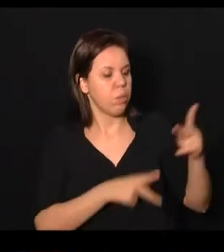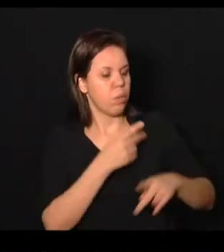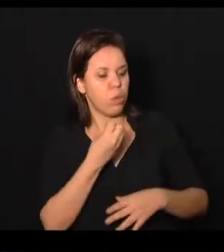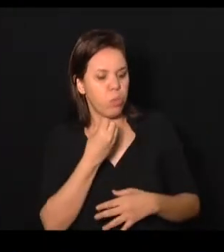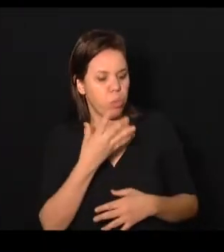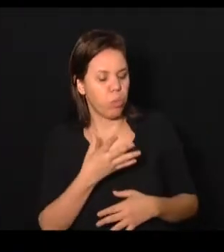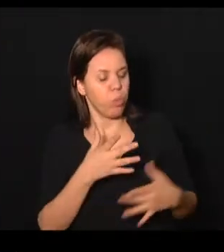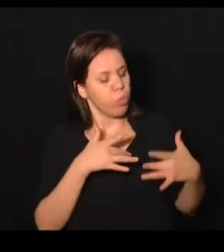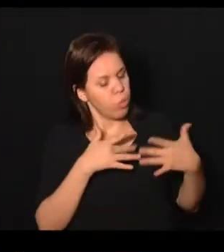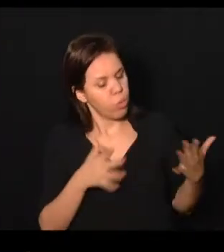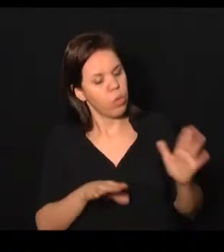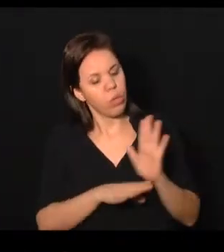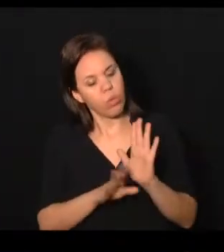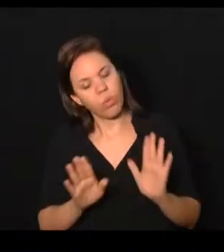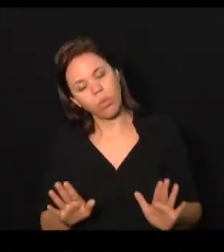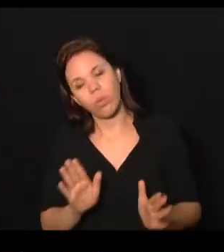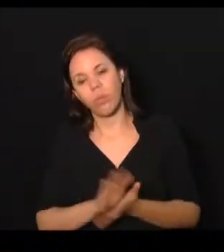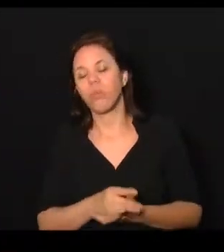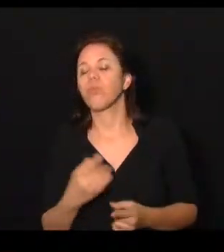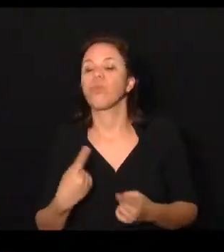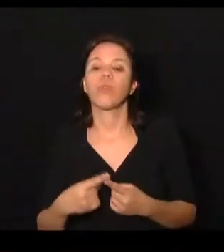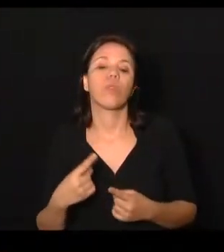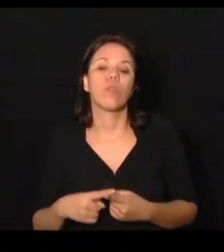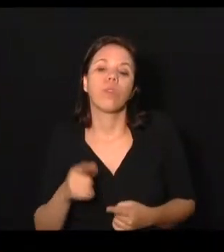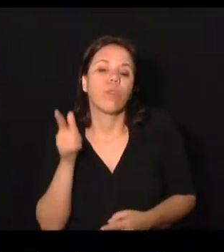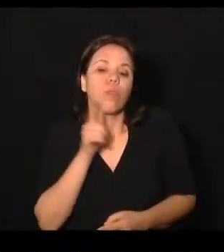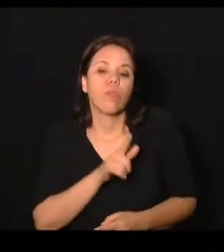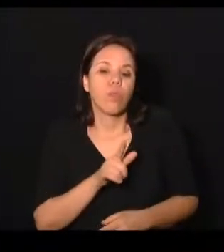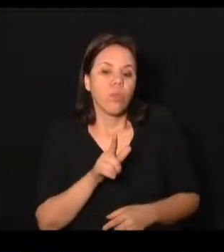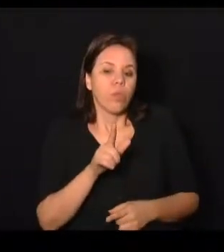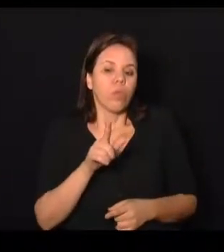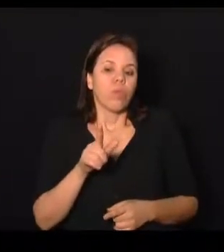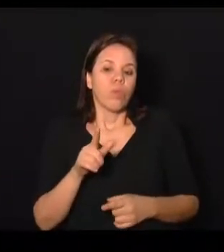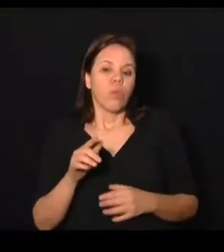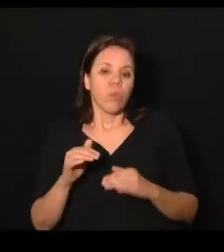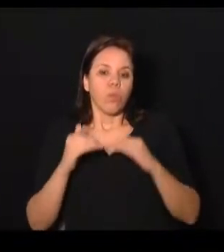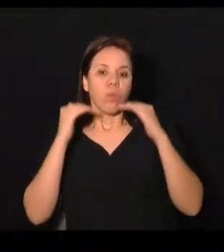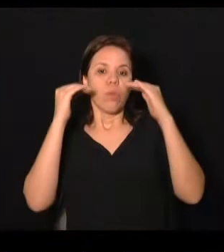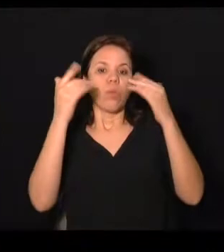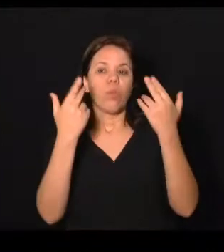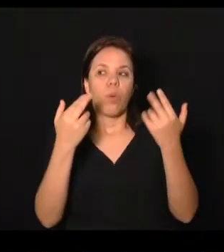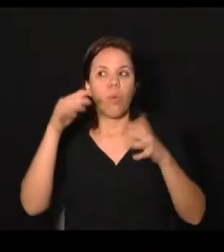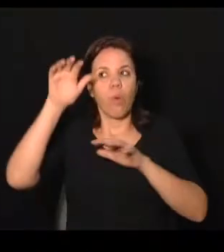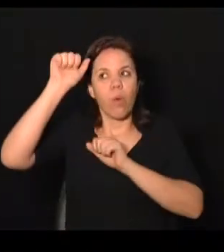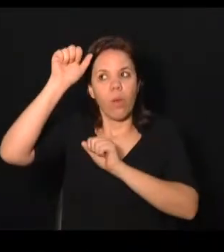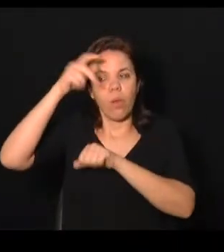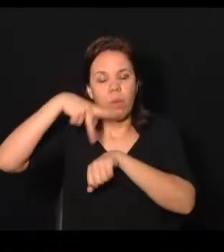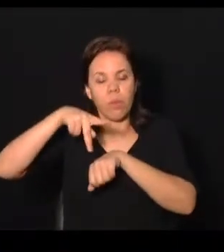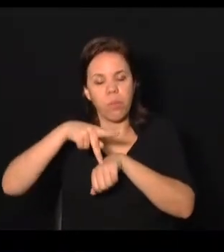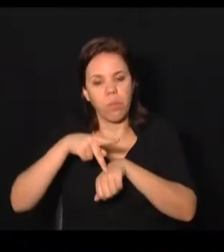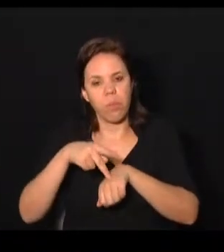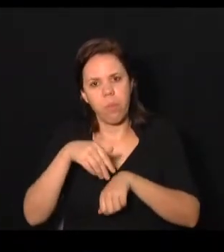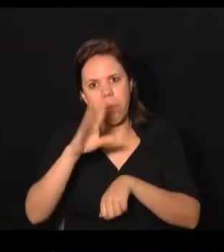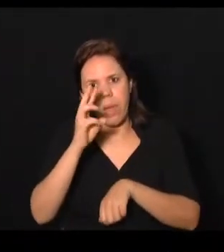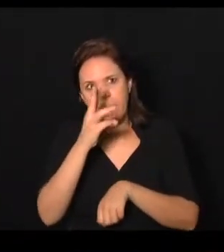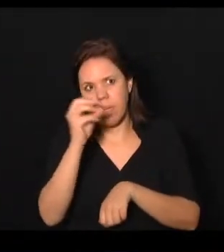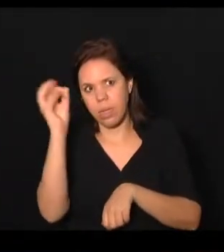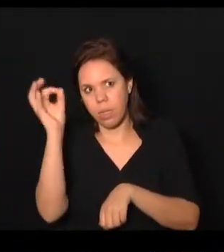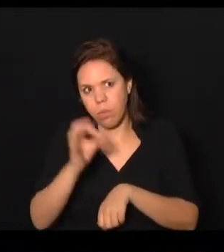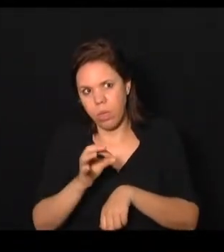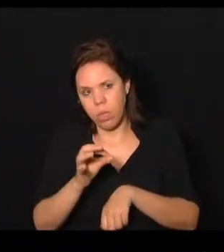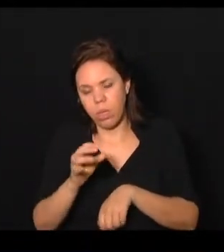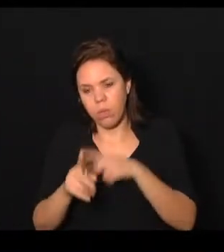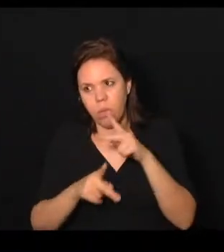um povo solidário. Então, por que a gente não consegue atingir o patamar da Espanha, que são mais de 30% da